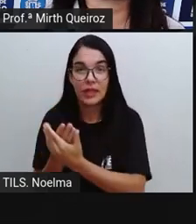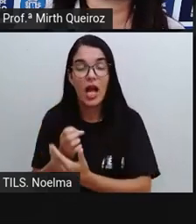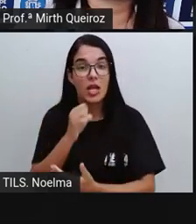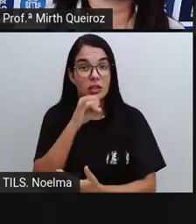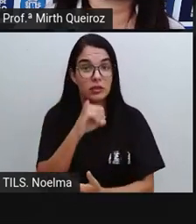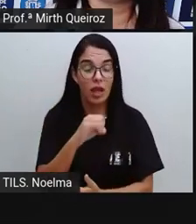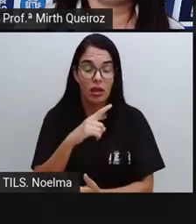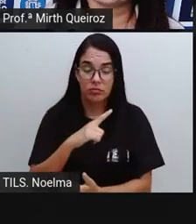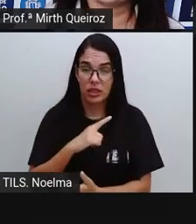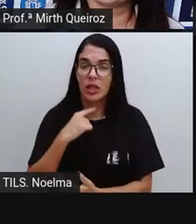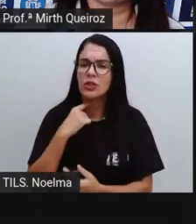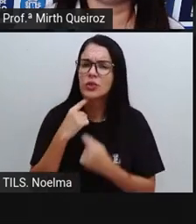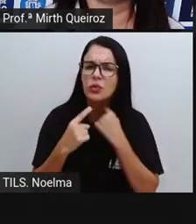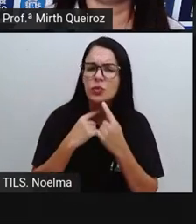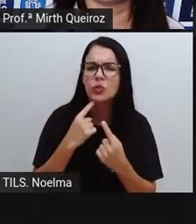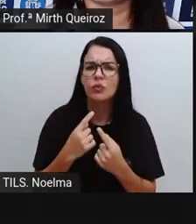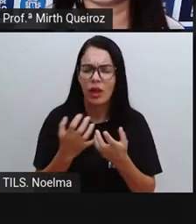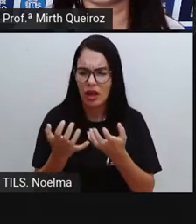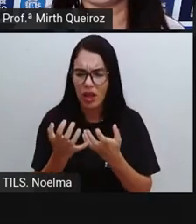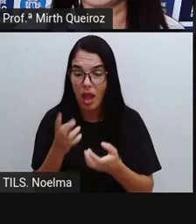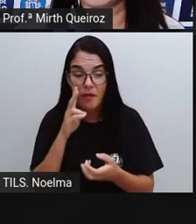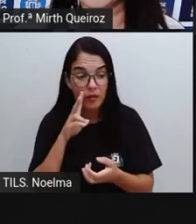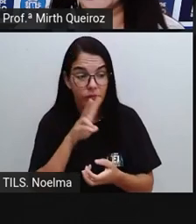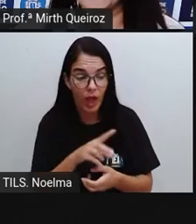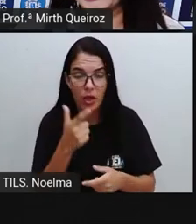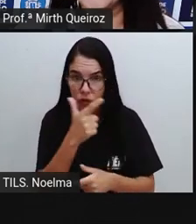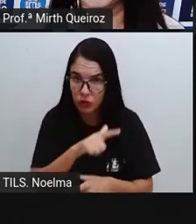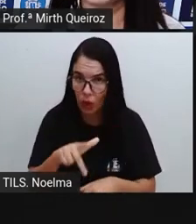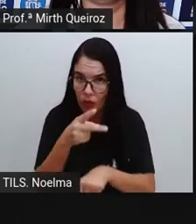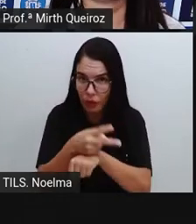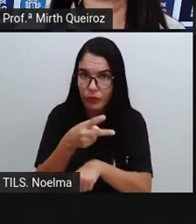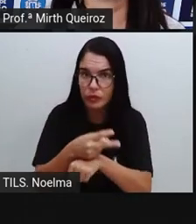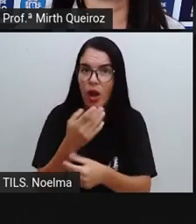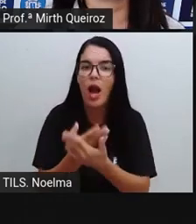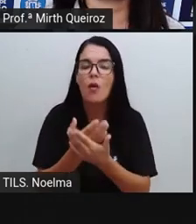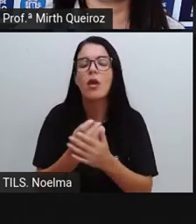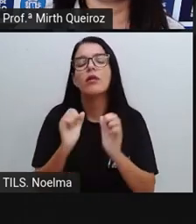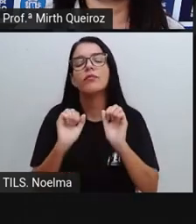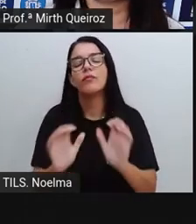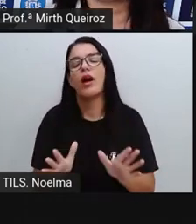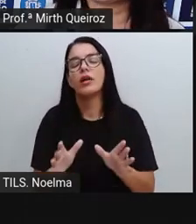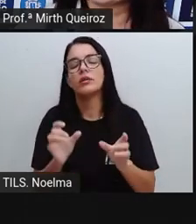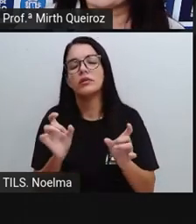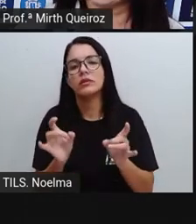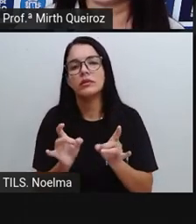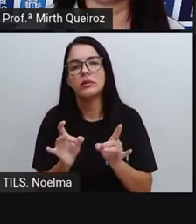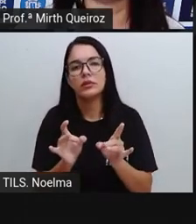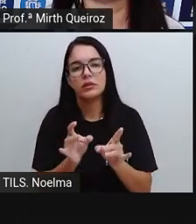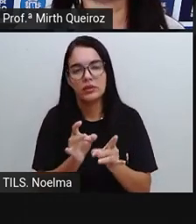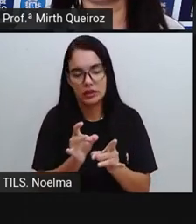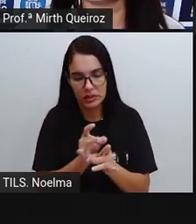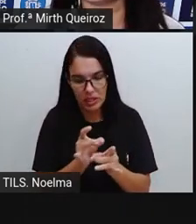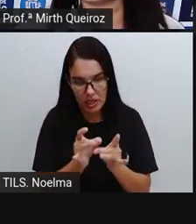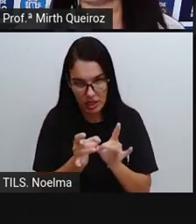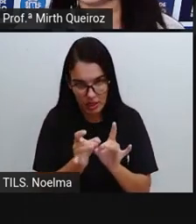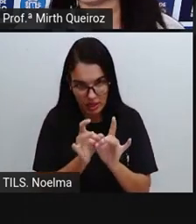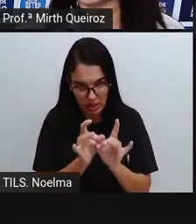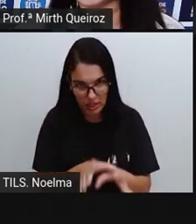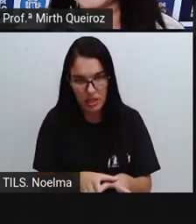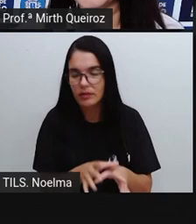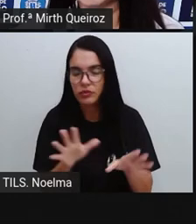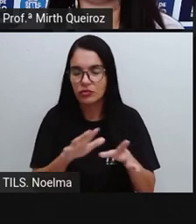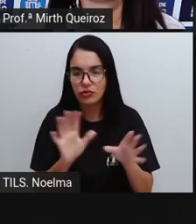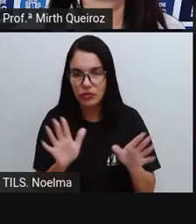vocês tenham alguma dúvida e queiram assistir a esse vídeo novamente, ele vai estar disponível no nosso canal, o canal da Seduc de Feira